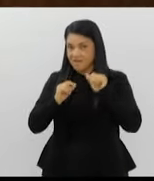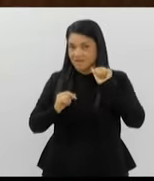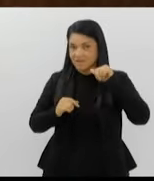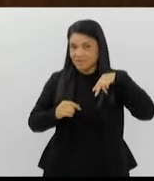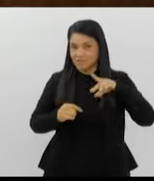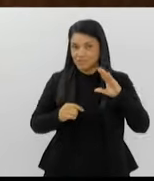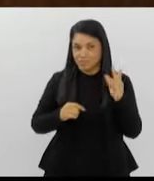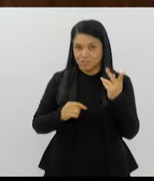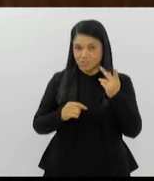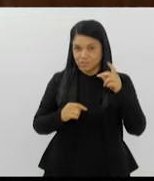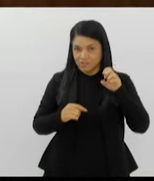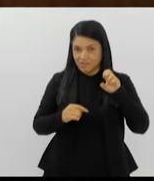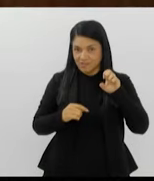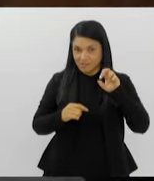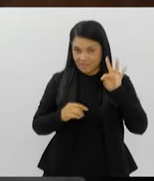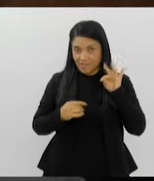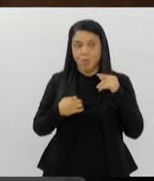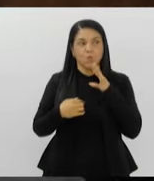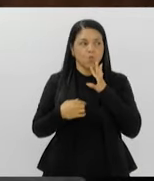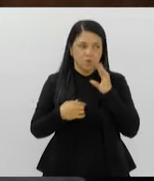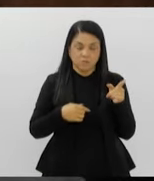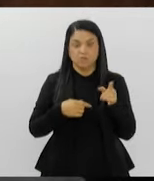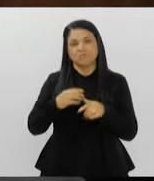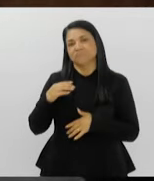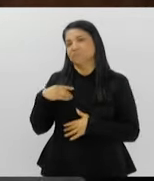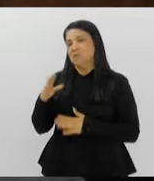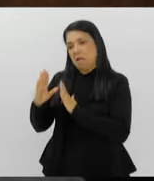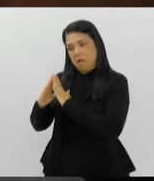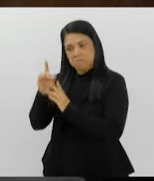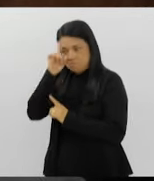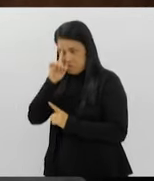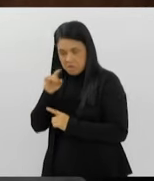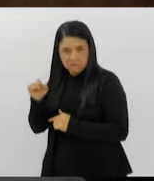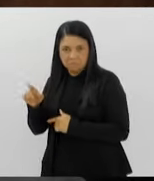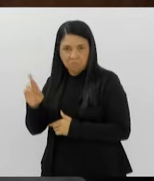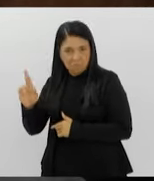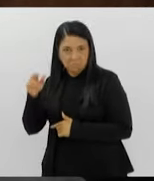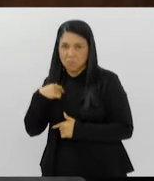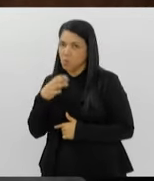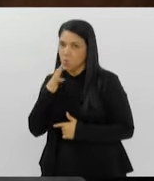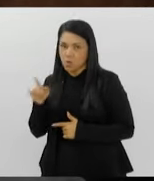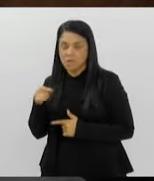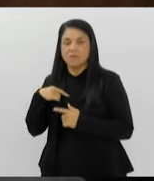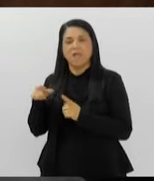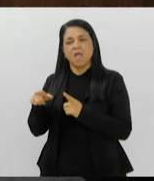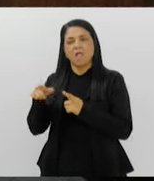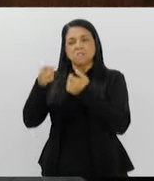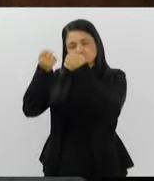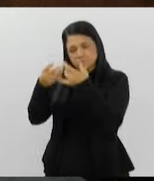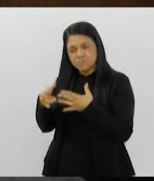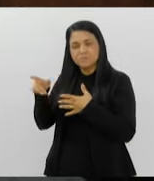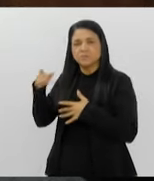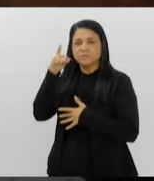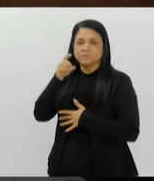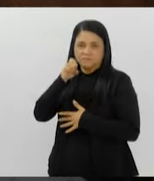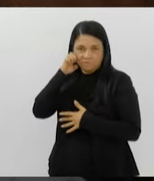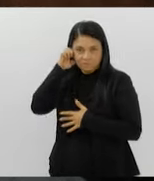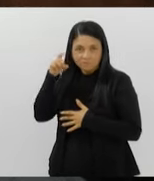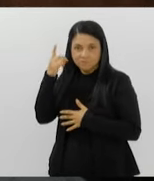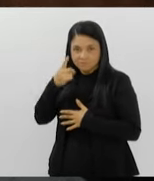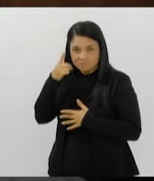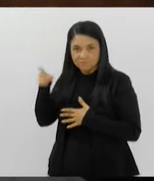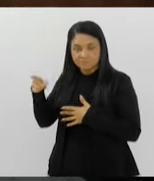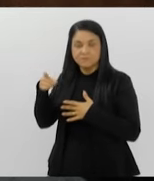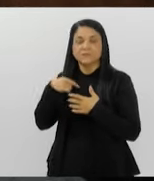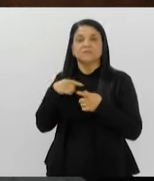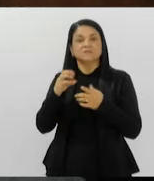não conheço, mas a deputada Élica me esclareceu. Um artista plástico, multimídia, várias questões de